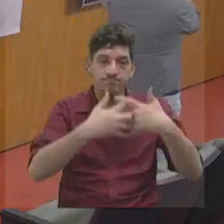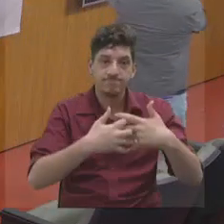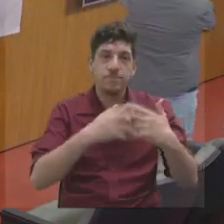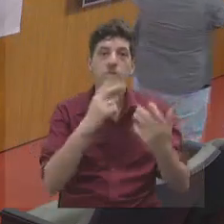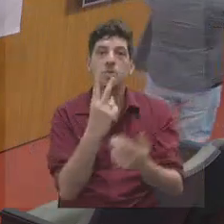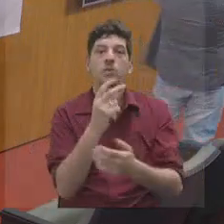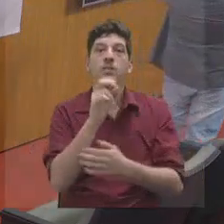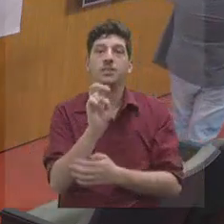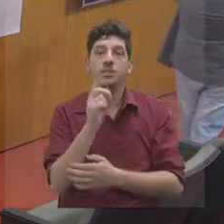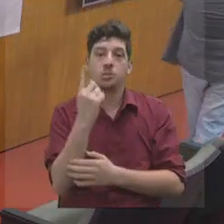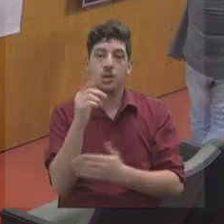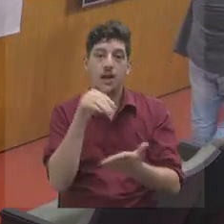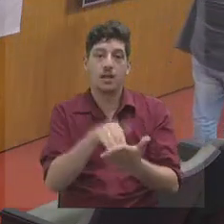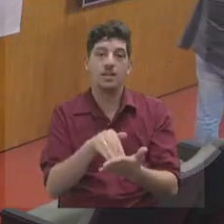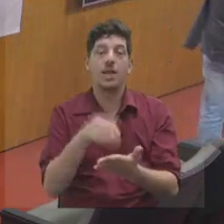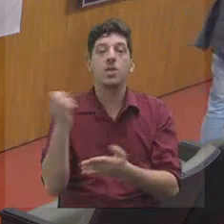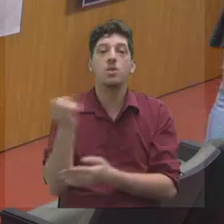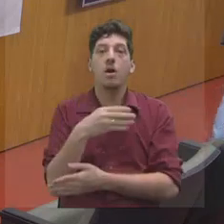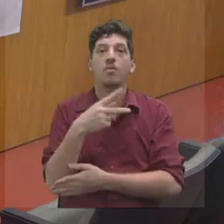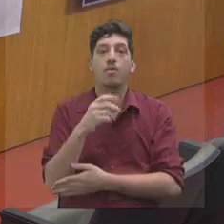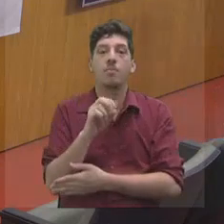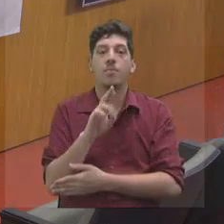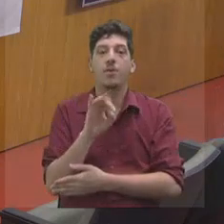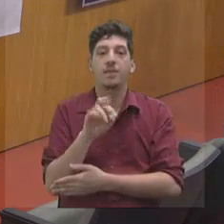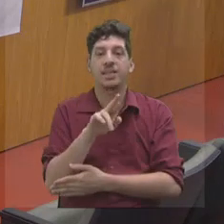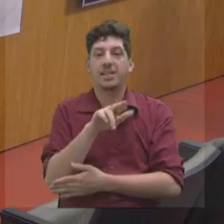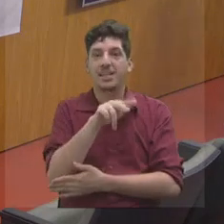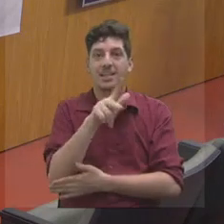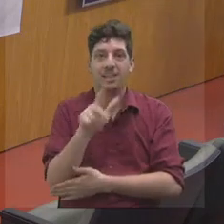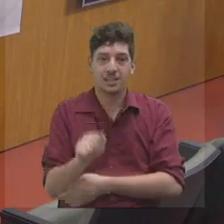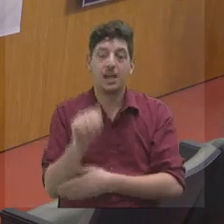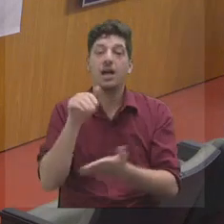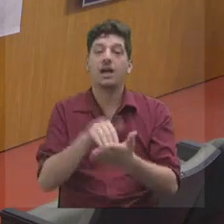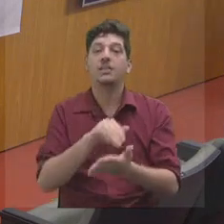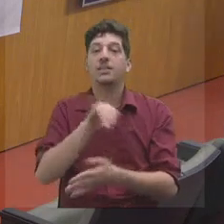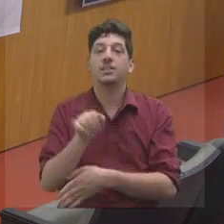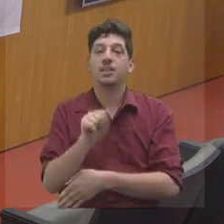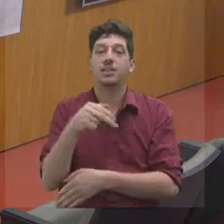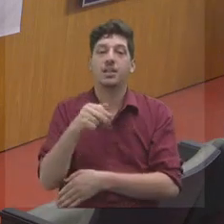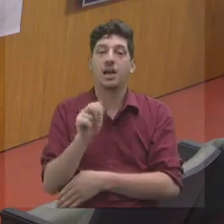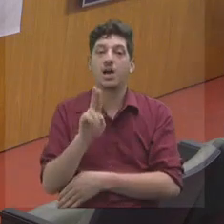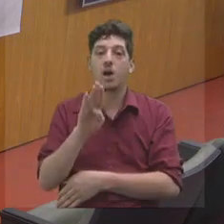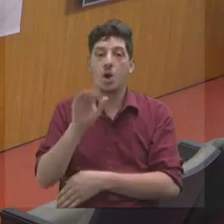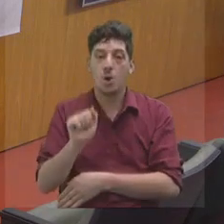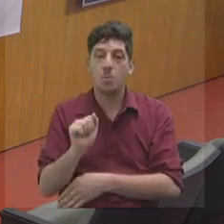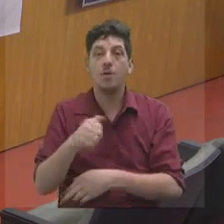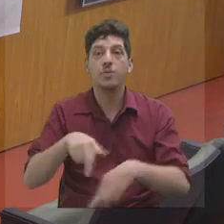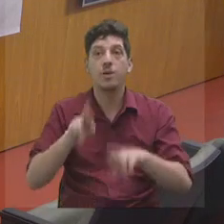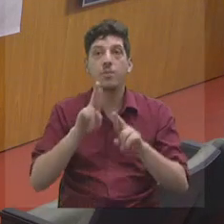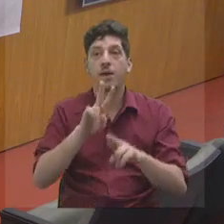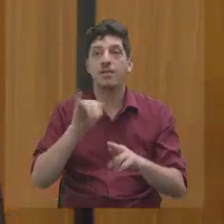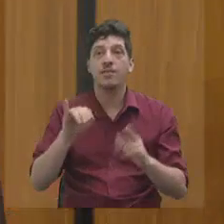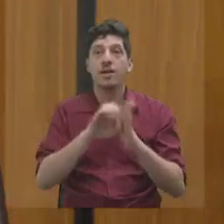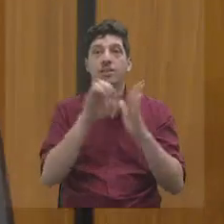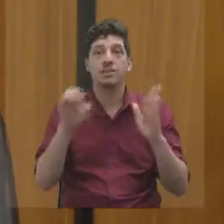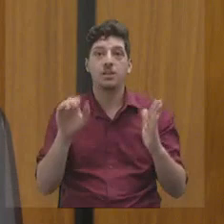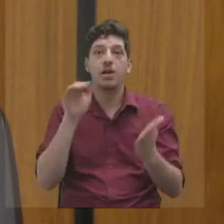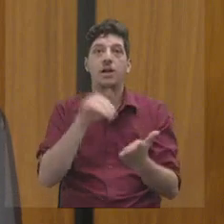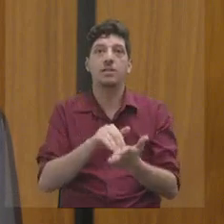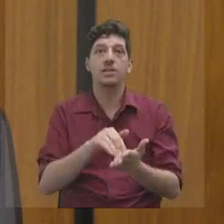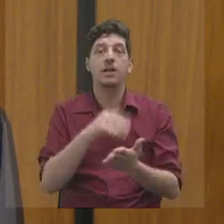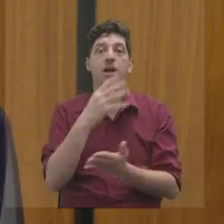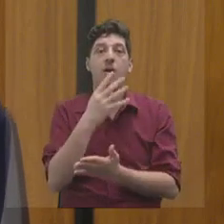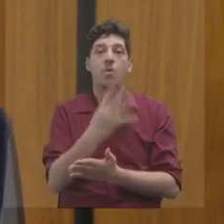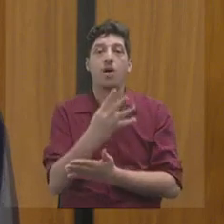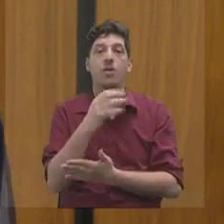um até nova porteirinha passando por Janaúba a gente espera soltar o edital agora em Julho a quatro nove e meia de forma